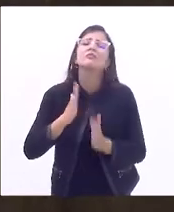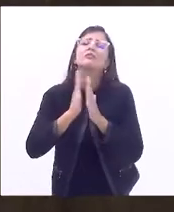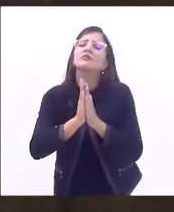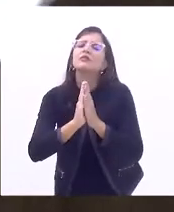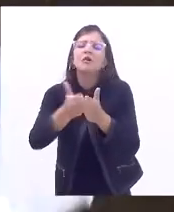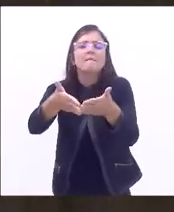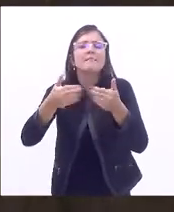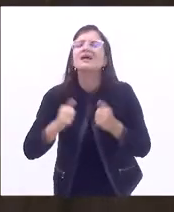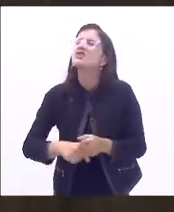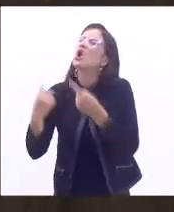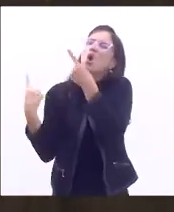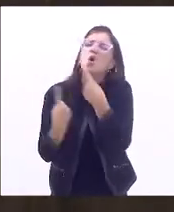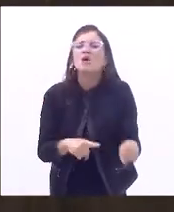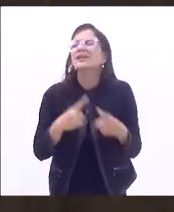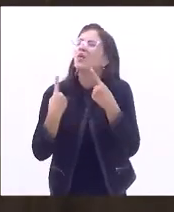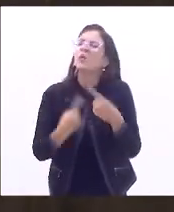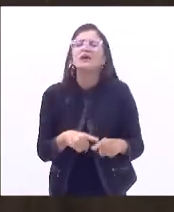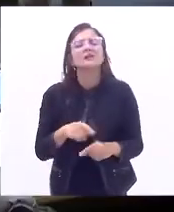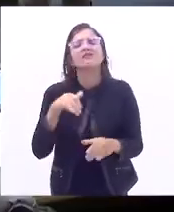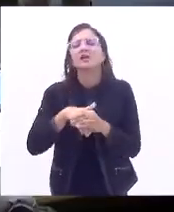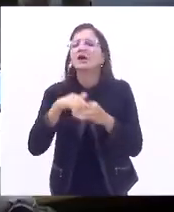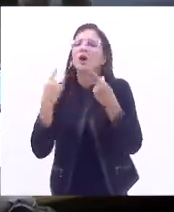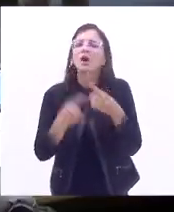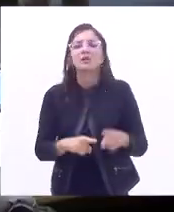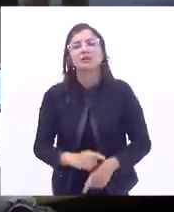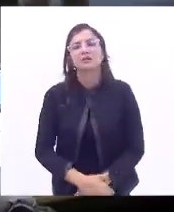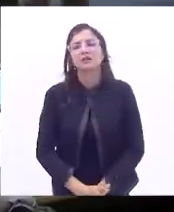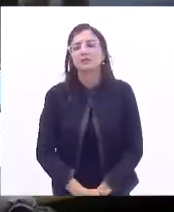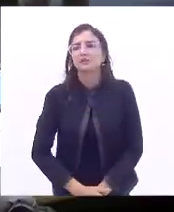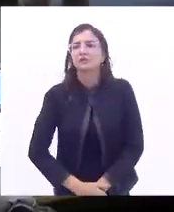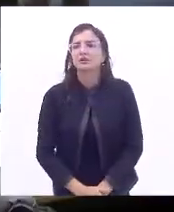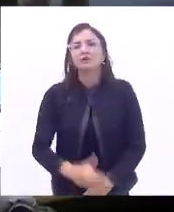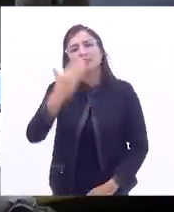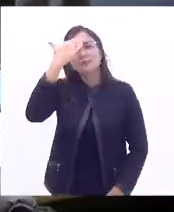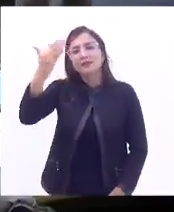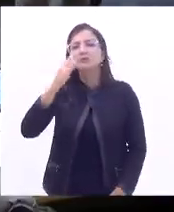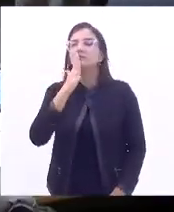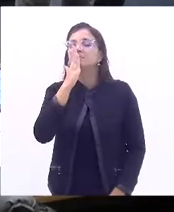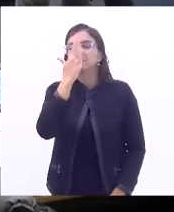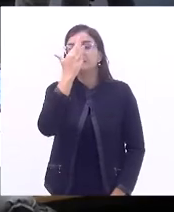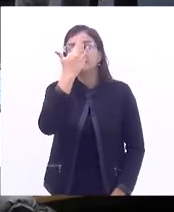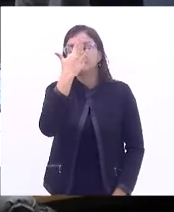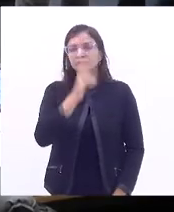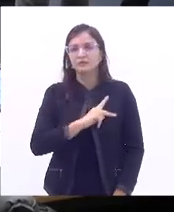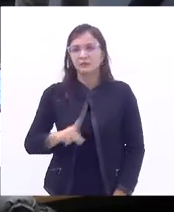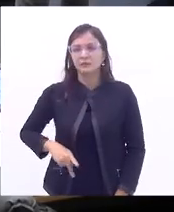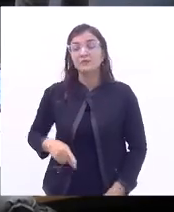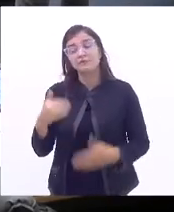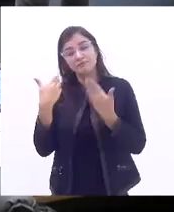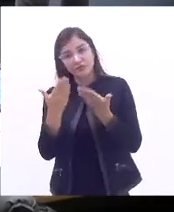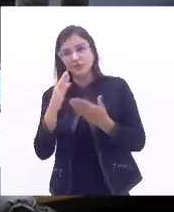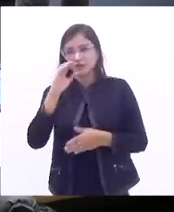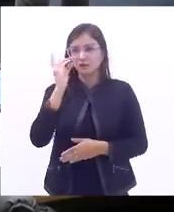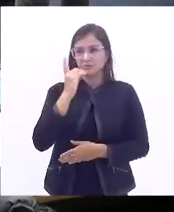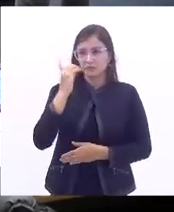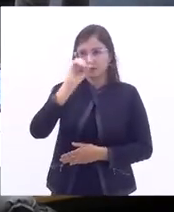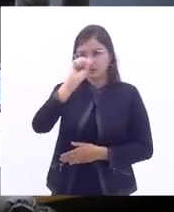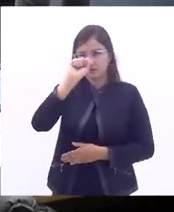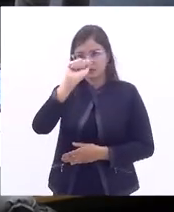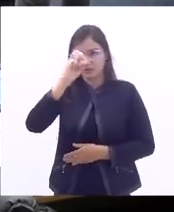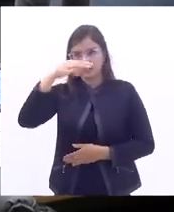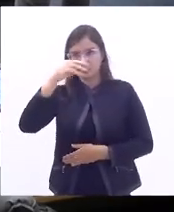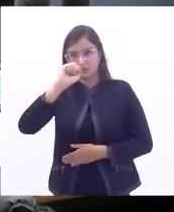que votem contra esse absurdo. Muito obrigado. Presidente. Deputado Samuel Malafaia. Senhor presidente, senhoras e senhores